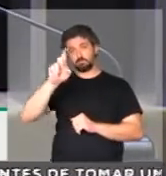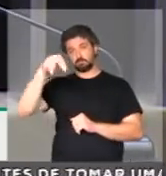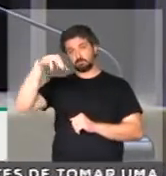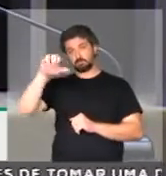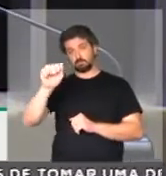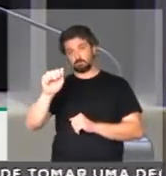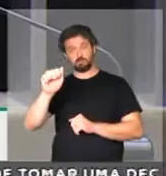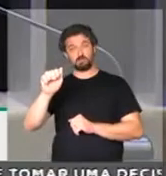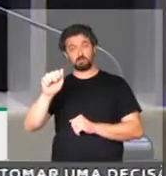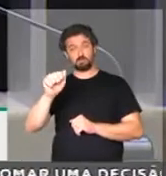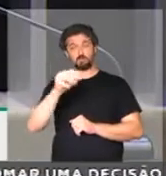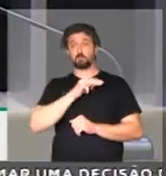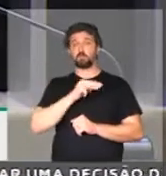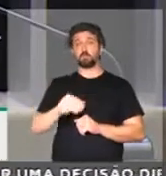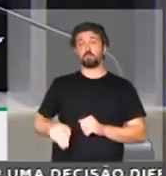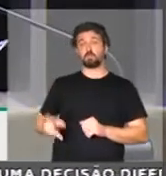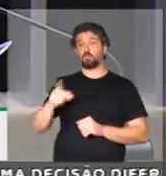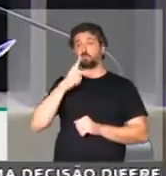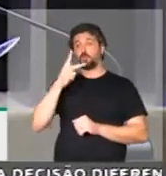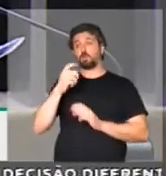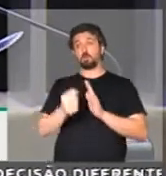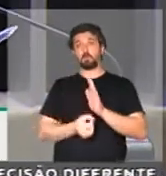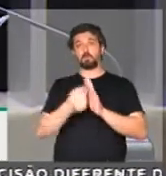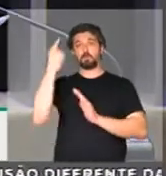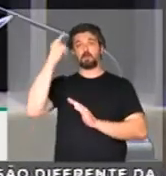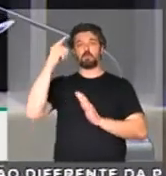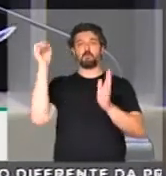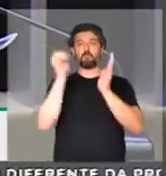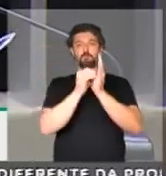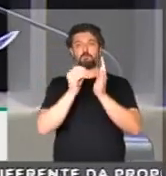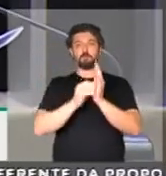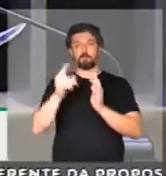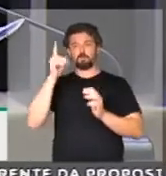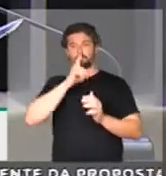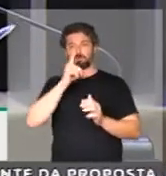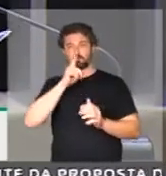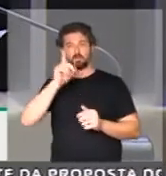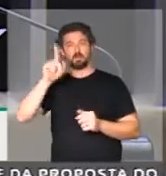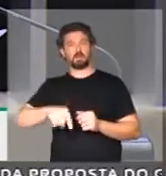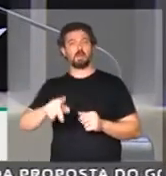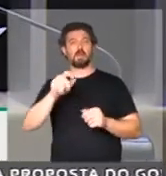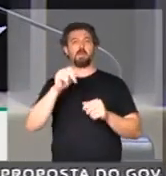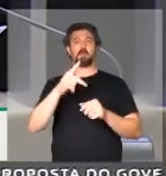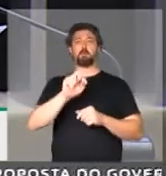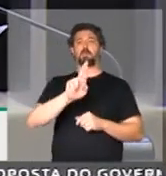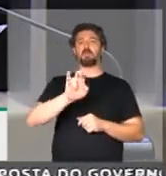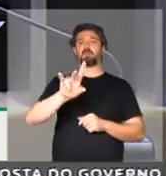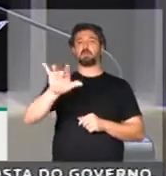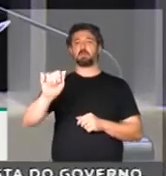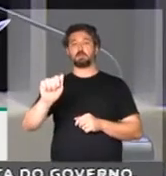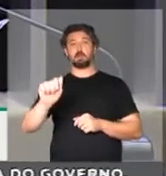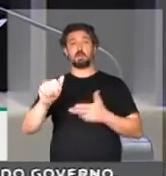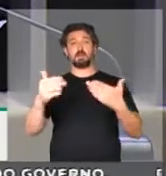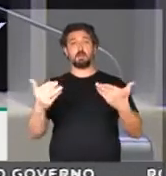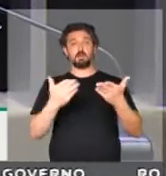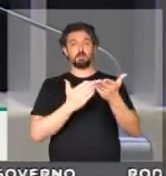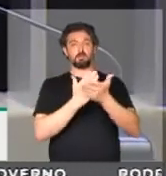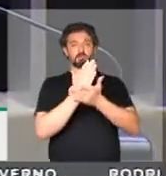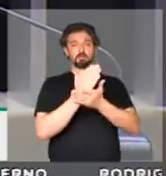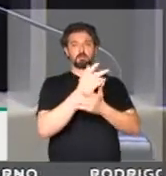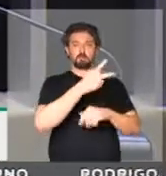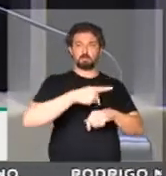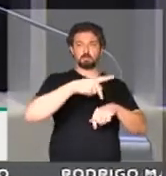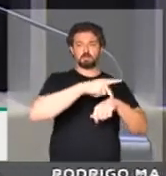ministro enfatizou que o primeiro grande buraco fiscal é da Previdência. E com a aprovação o país